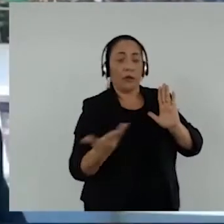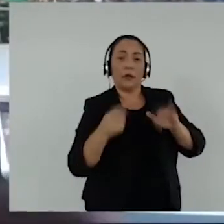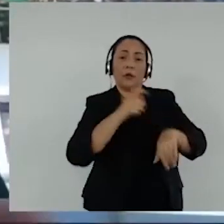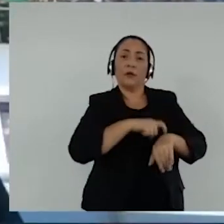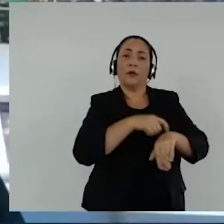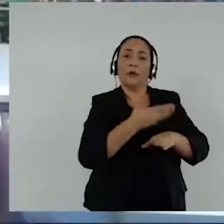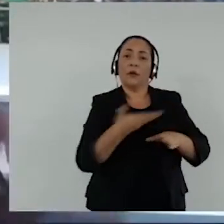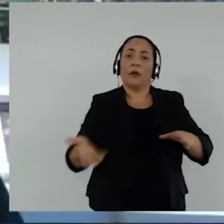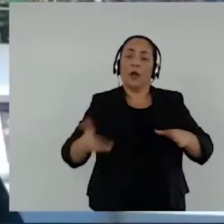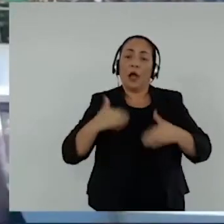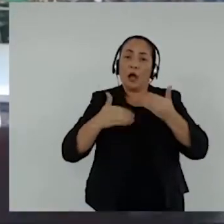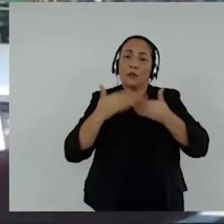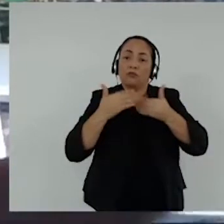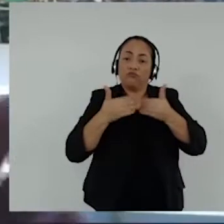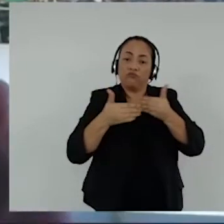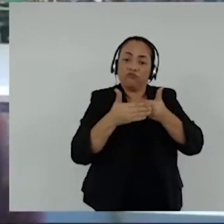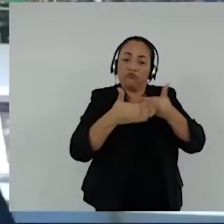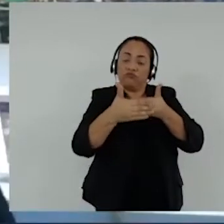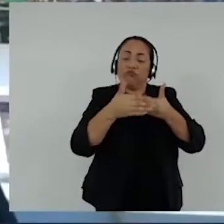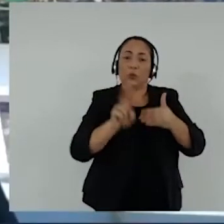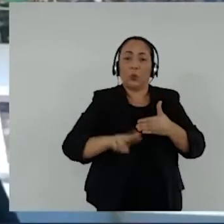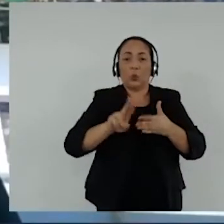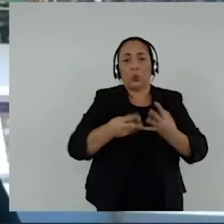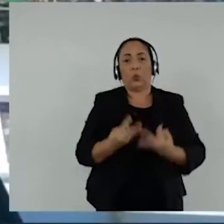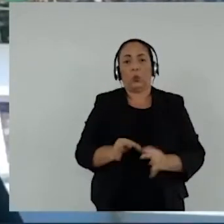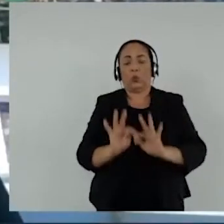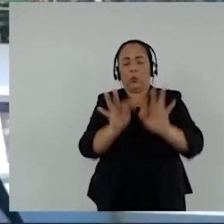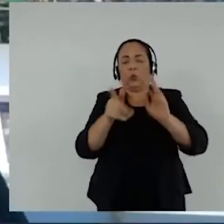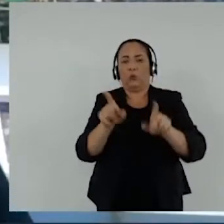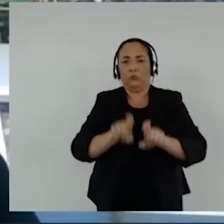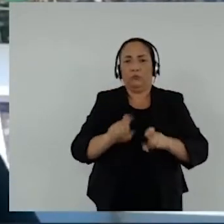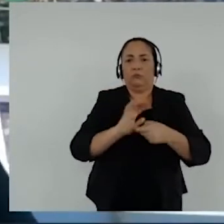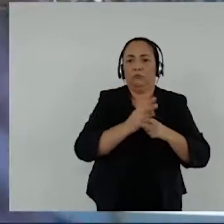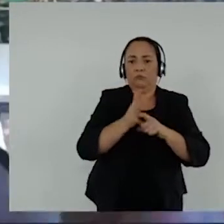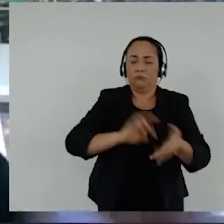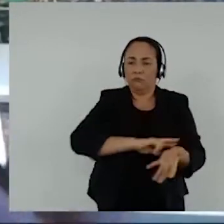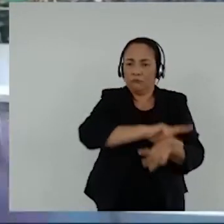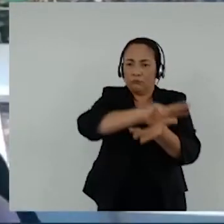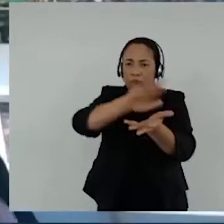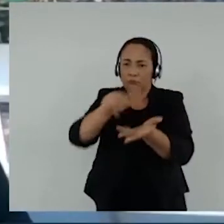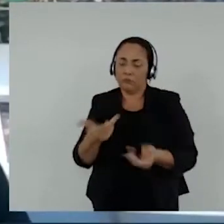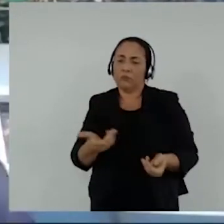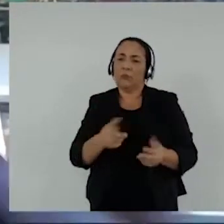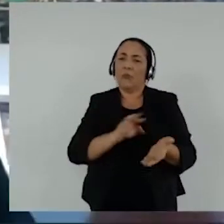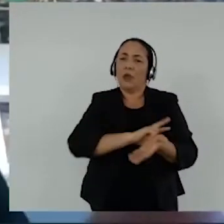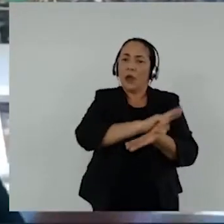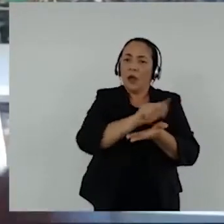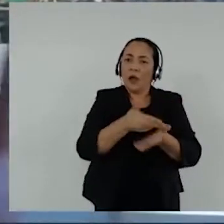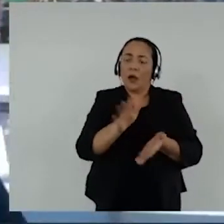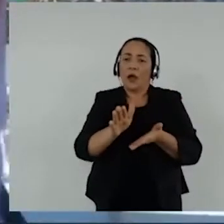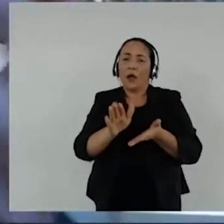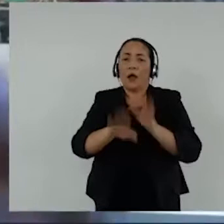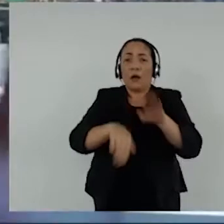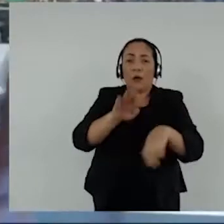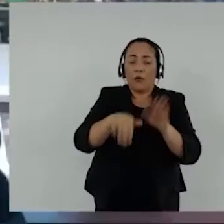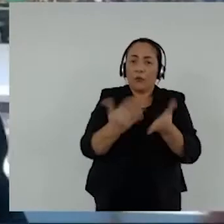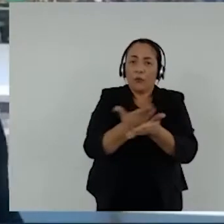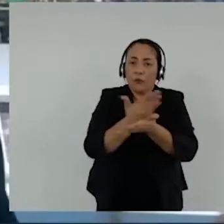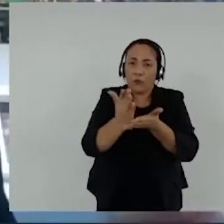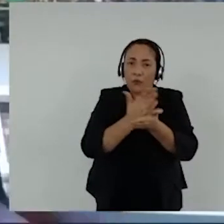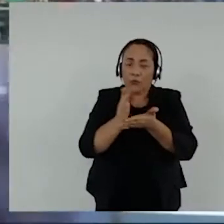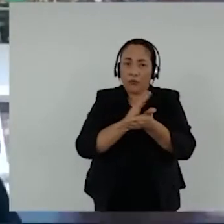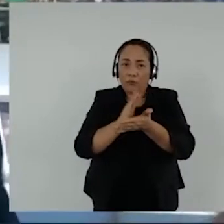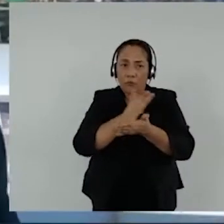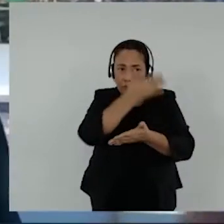acelerou o processo de automatização da justiça criminal. Aquilo que alguns processualistas esperavam que fosse acontecer na